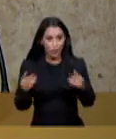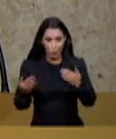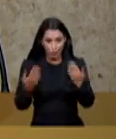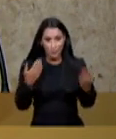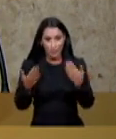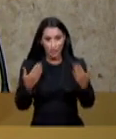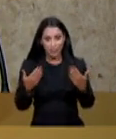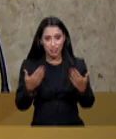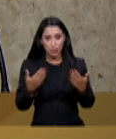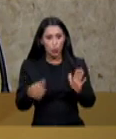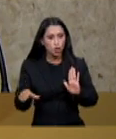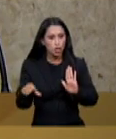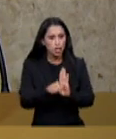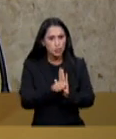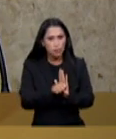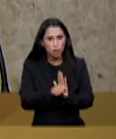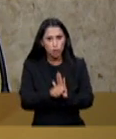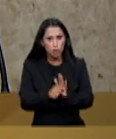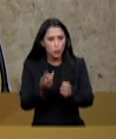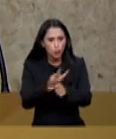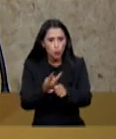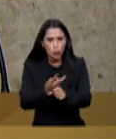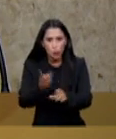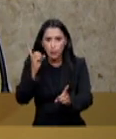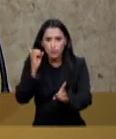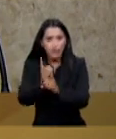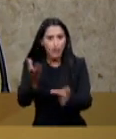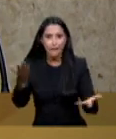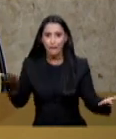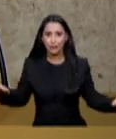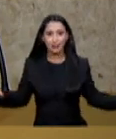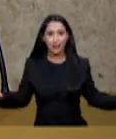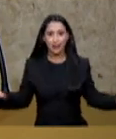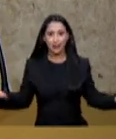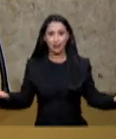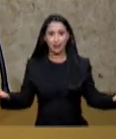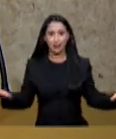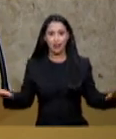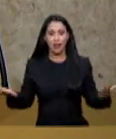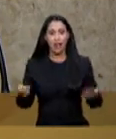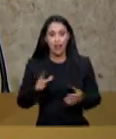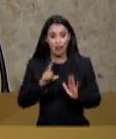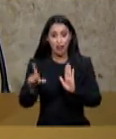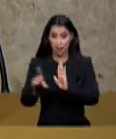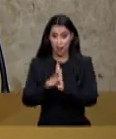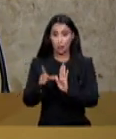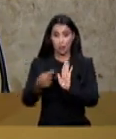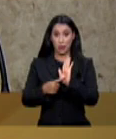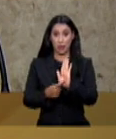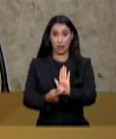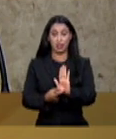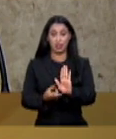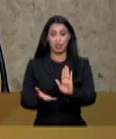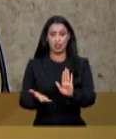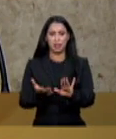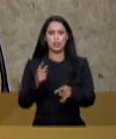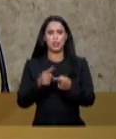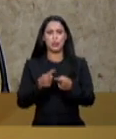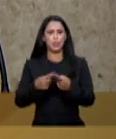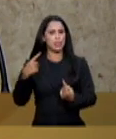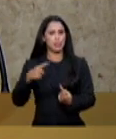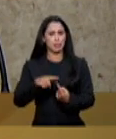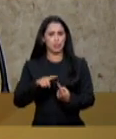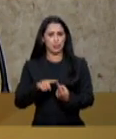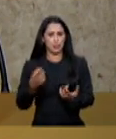o criminoso, que aí você vai saber se ele já foi... A lei fala em reincidência, porque esse tipo de